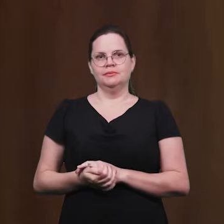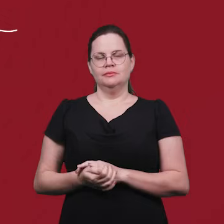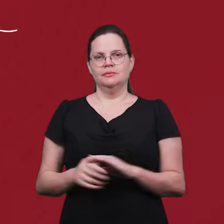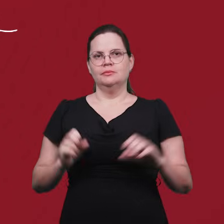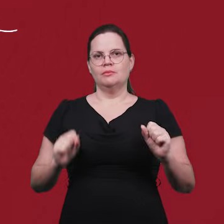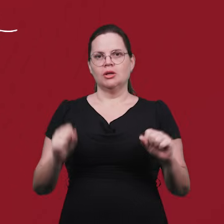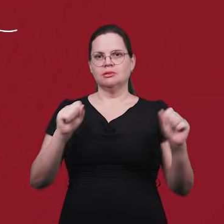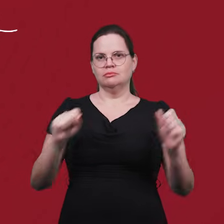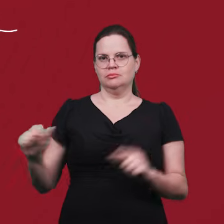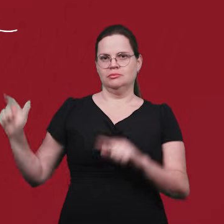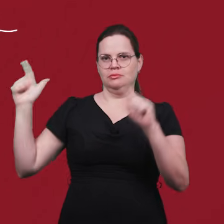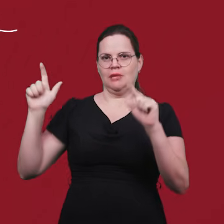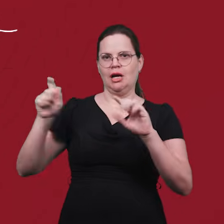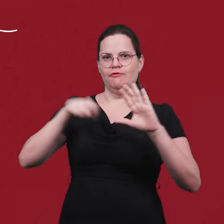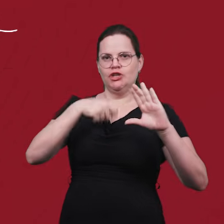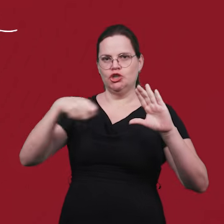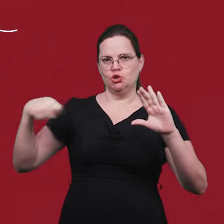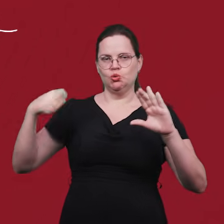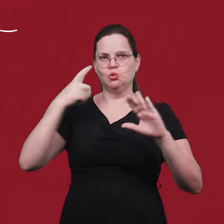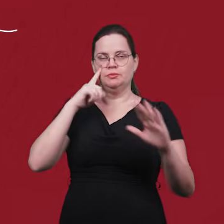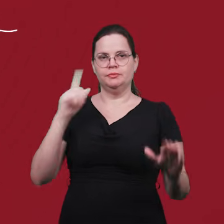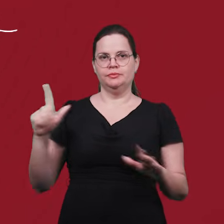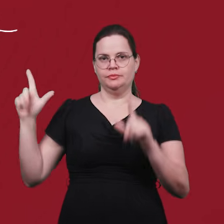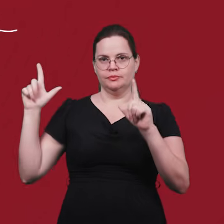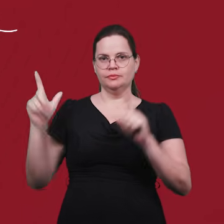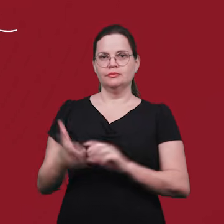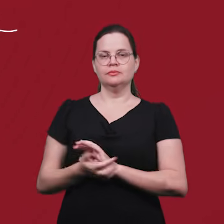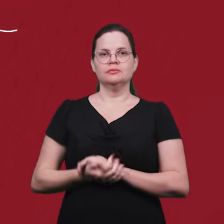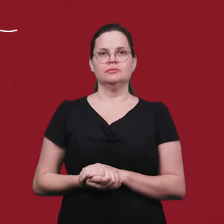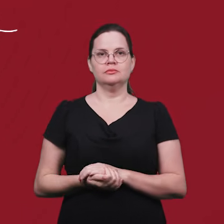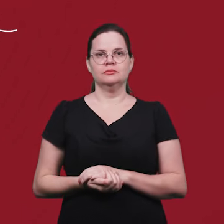pode ser que esteja sendo mostrado aí um vídeo.